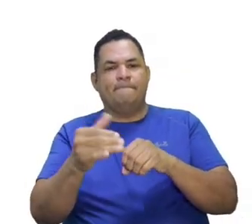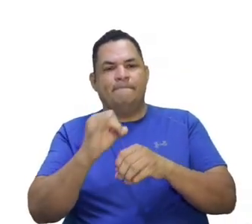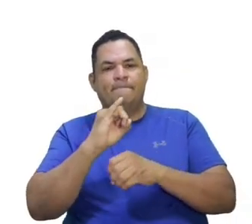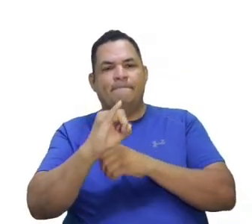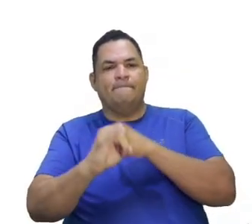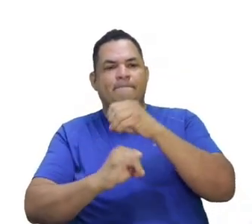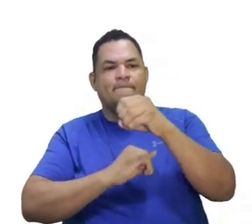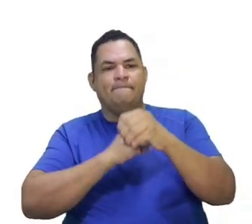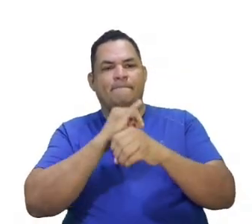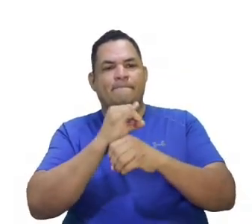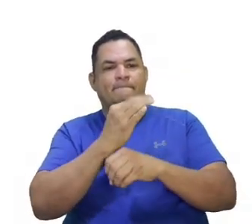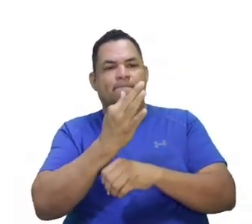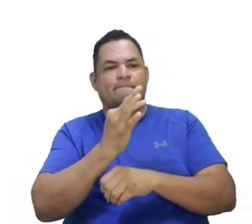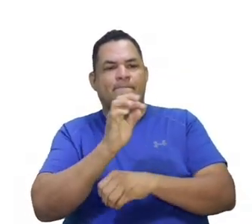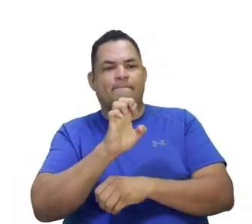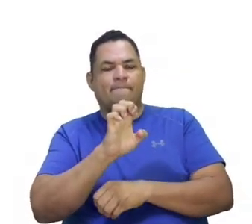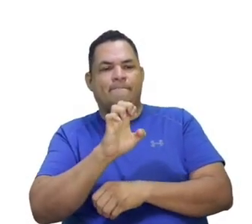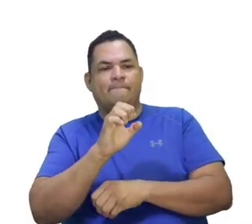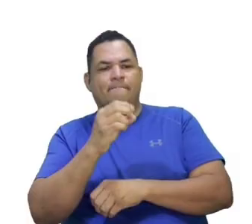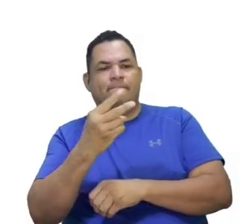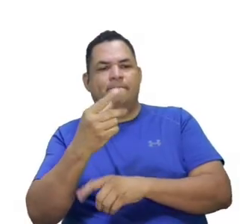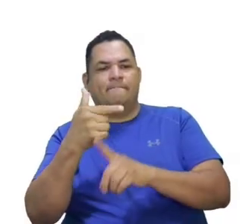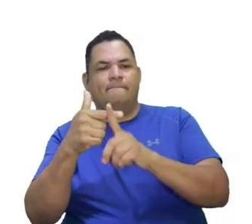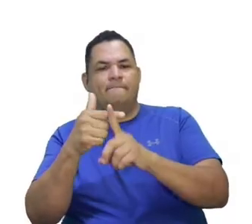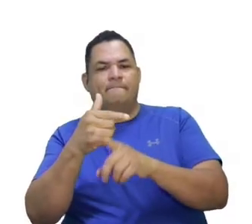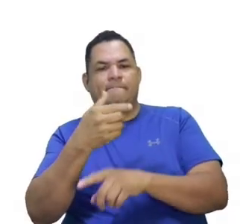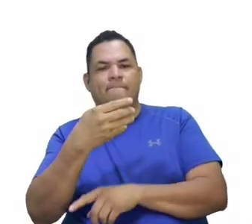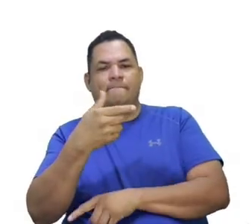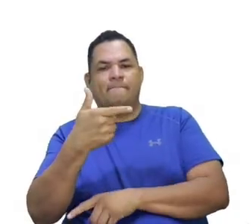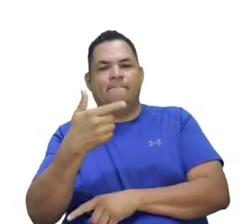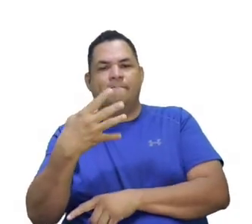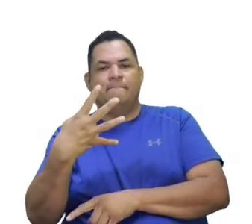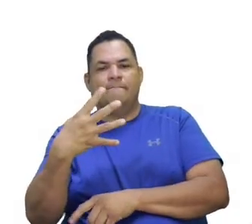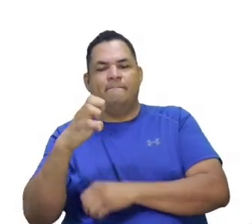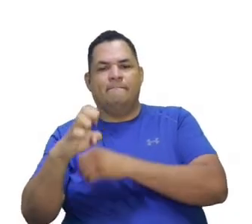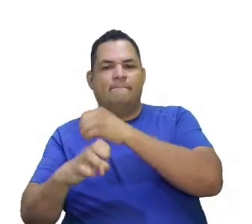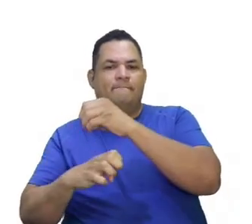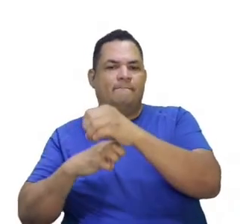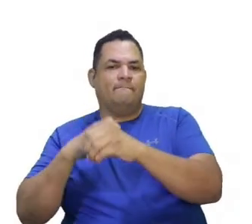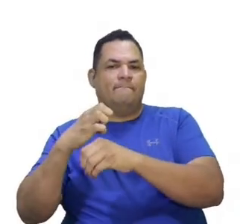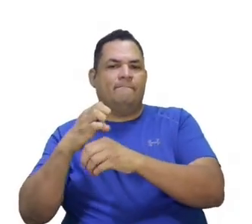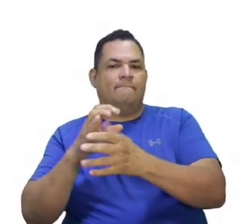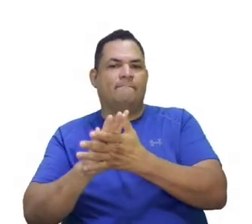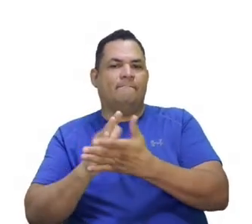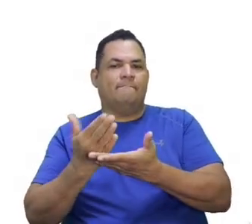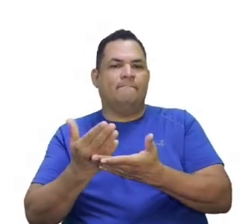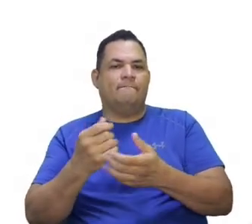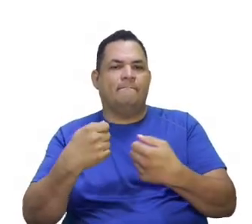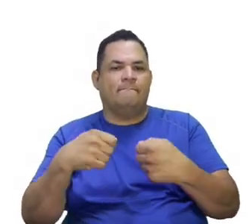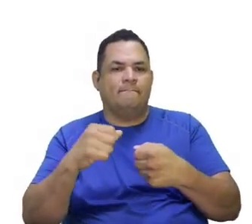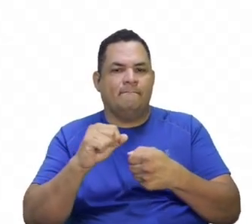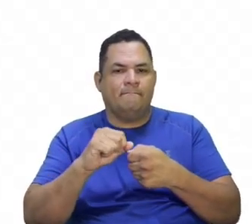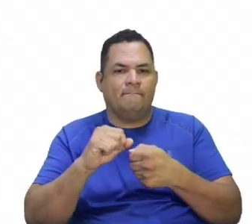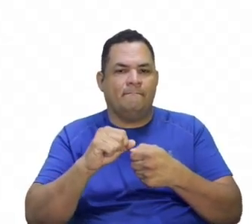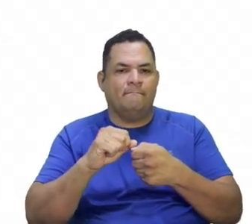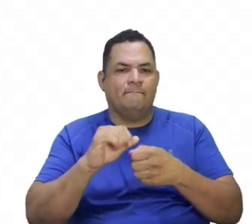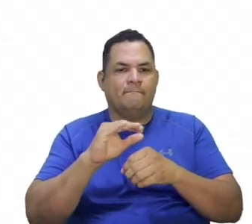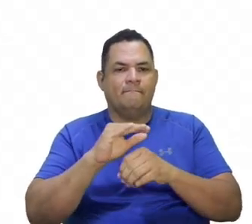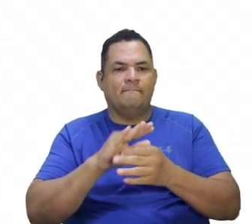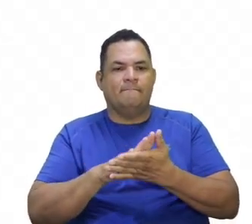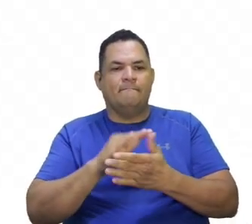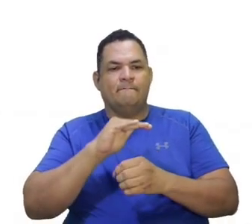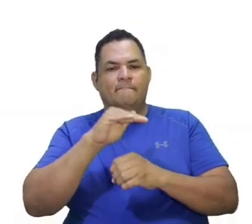íon ferro 2+, com 24 elétrons, sem ter feito essa